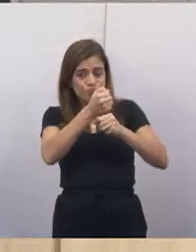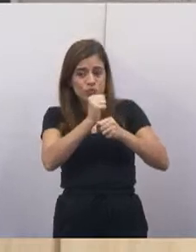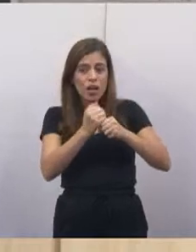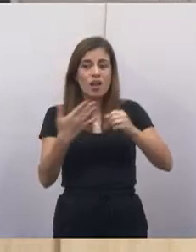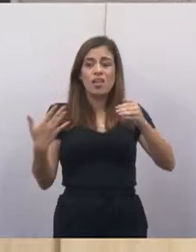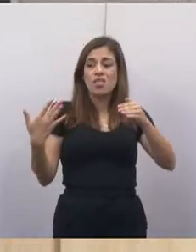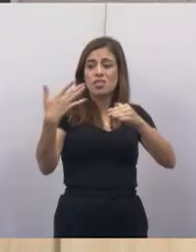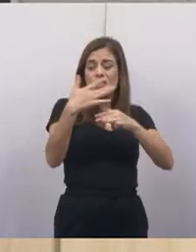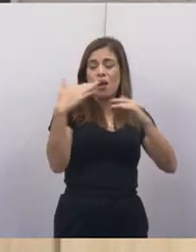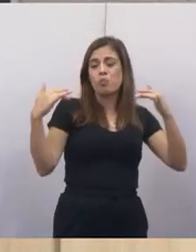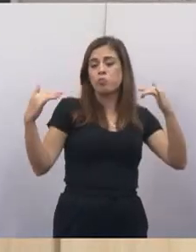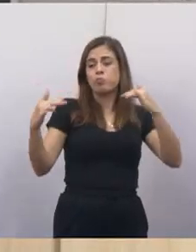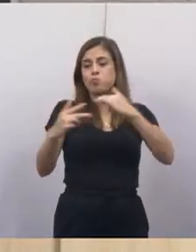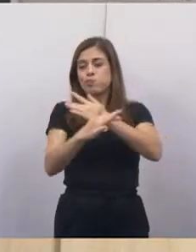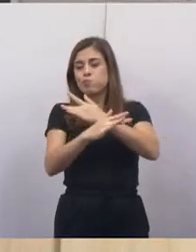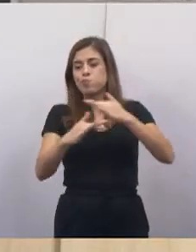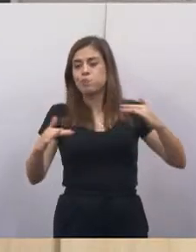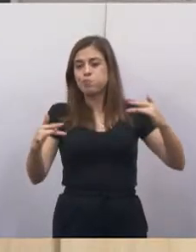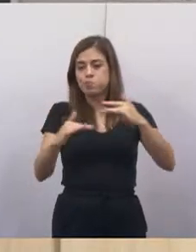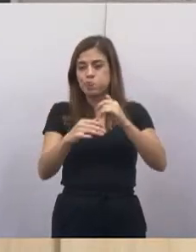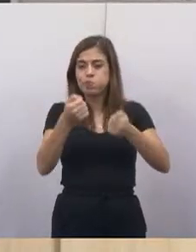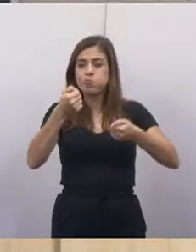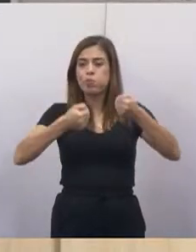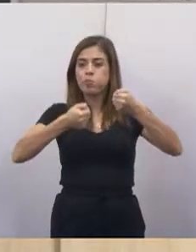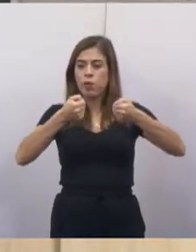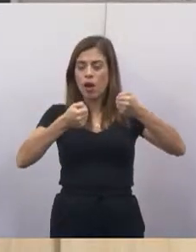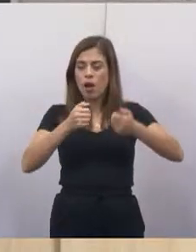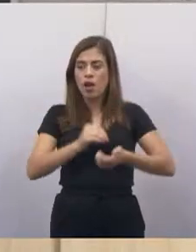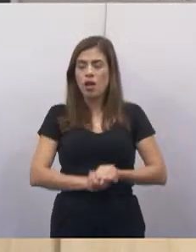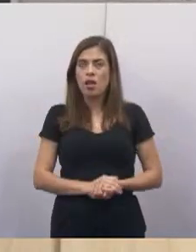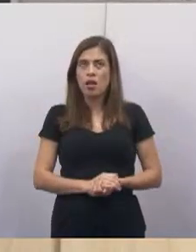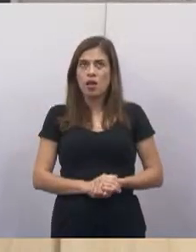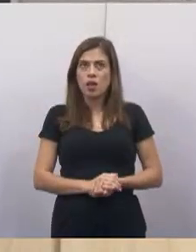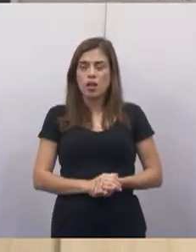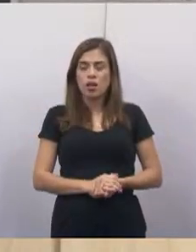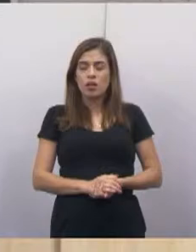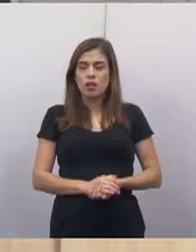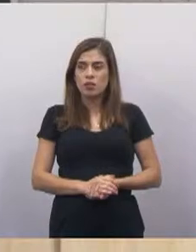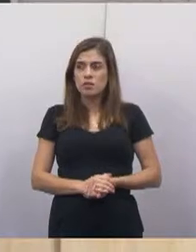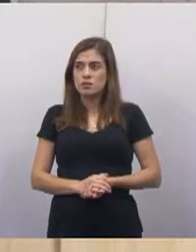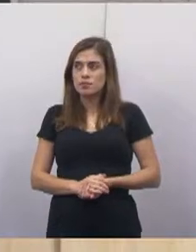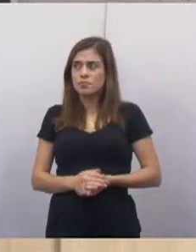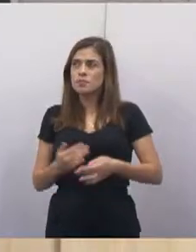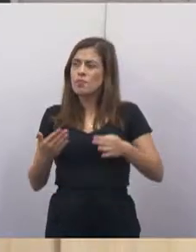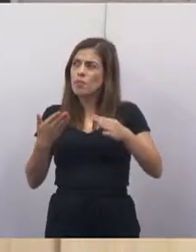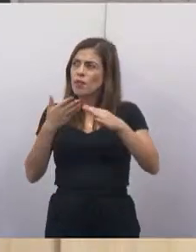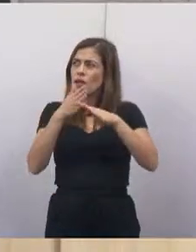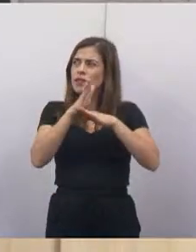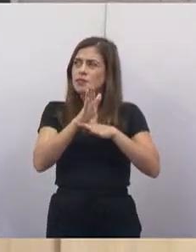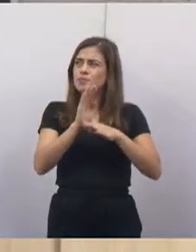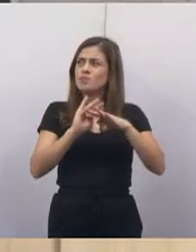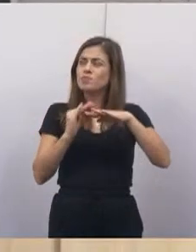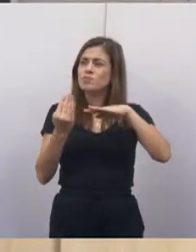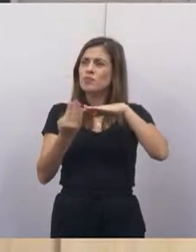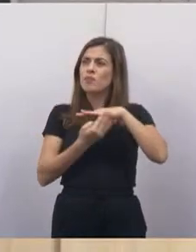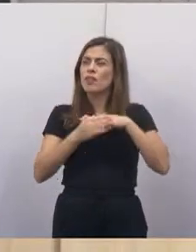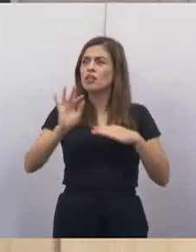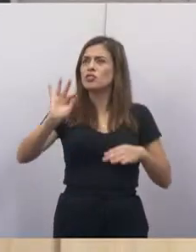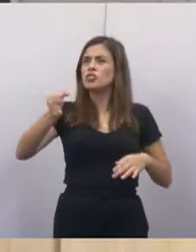e saída de veículos no bairro, tendo em vista, inclusive, que a entrada desse bairro já sofre